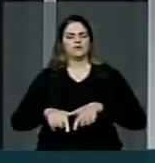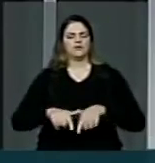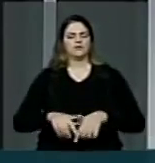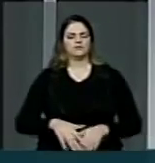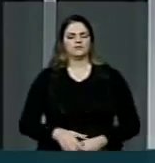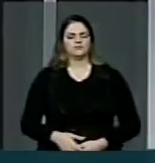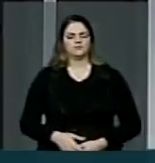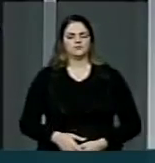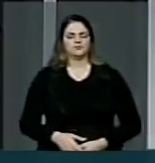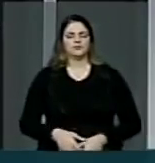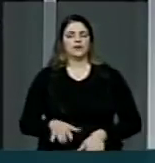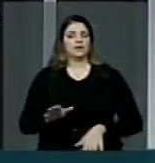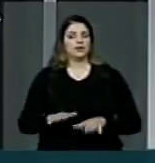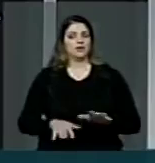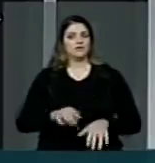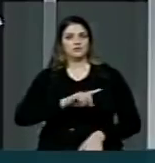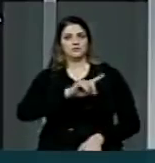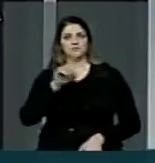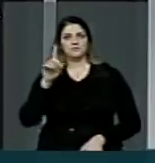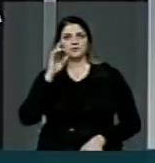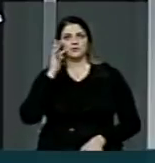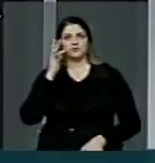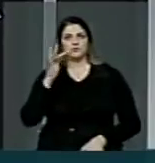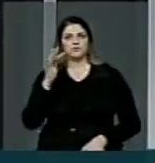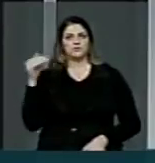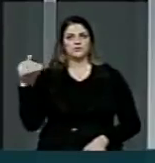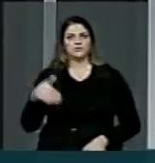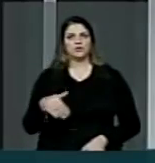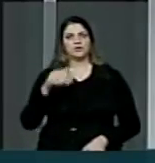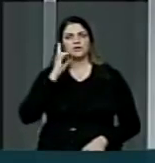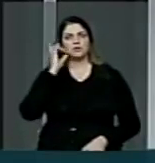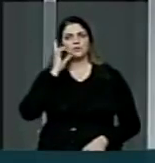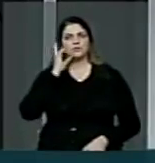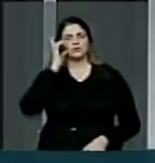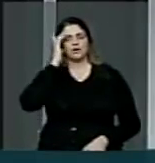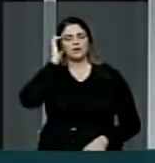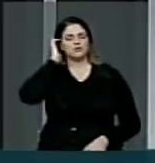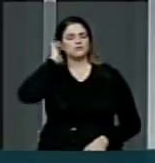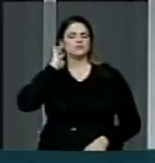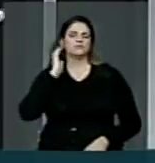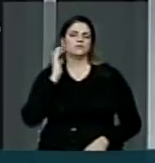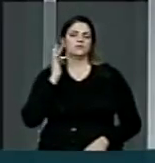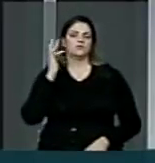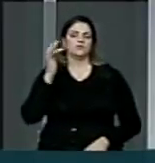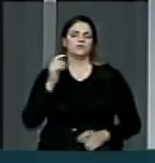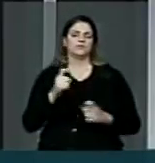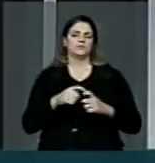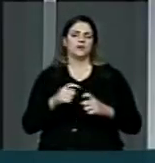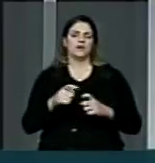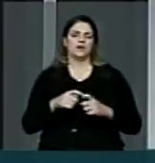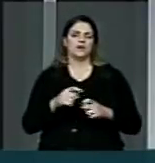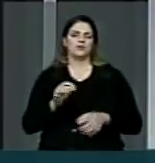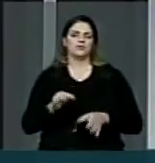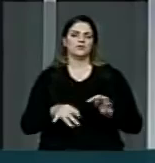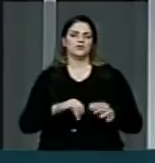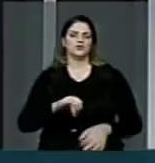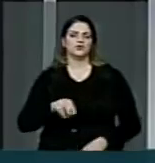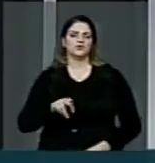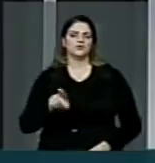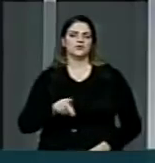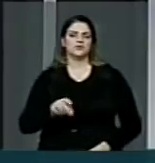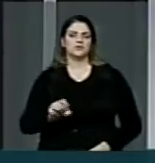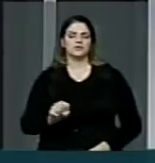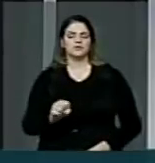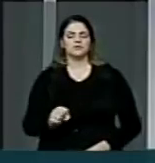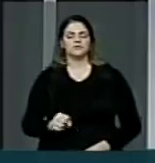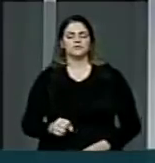sabe, deputada, ali pode ter muitos deputados, muitas deputadas, muitos médicos, muitos juízes nessas crianças aí.